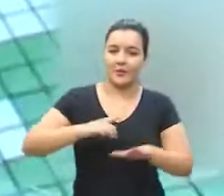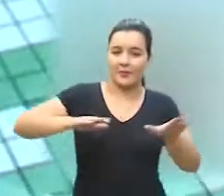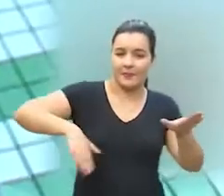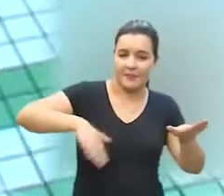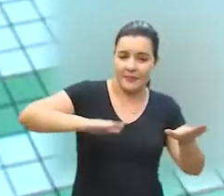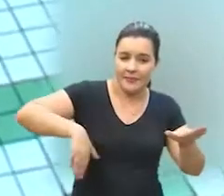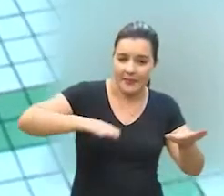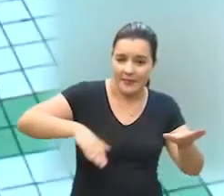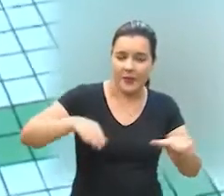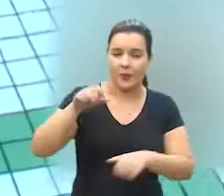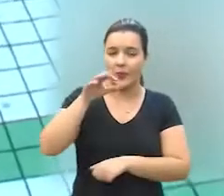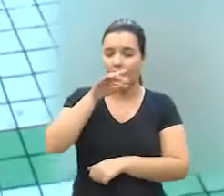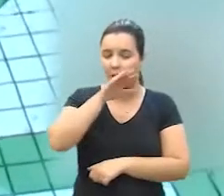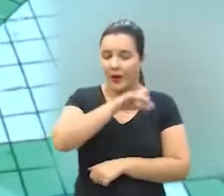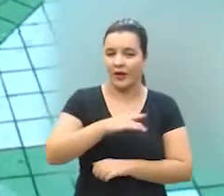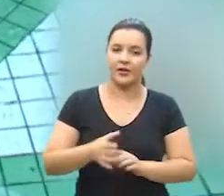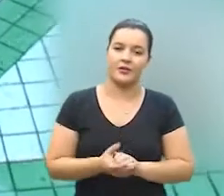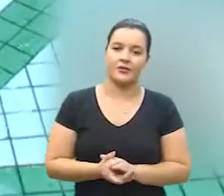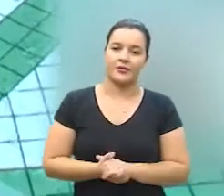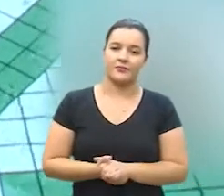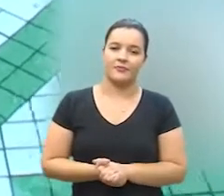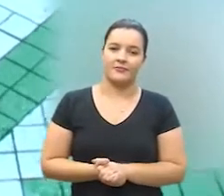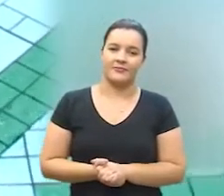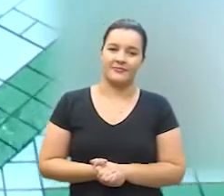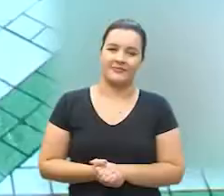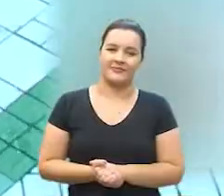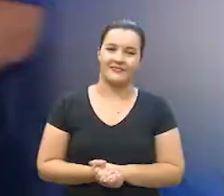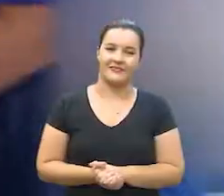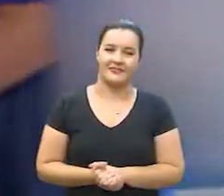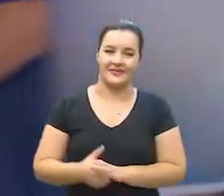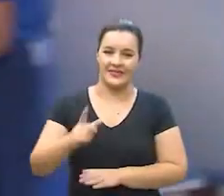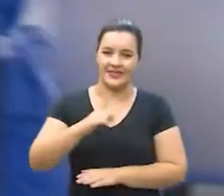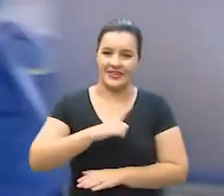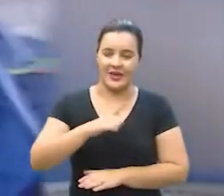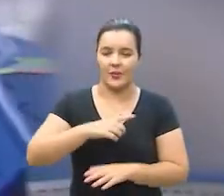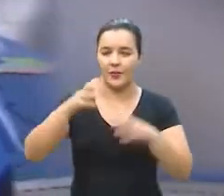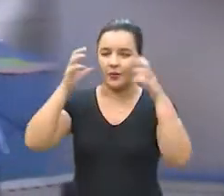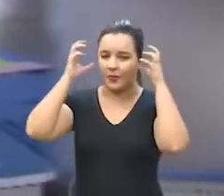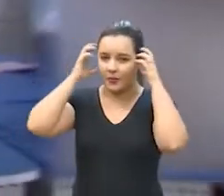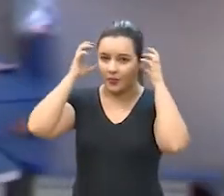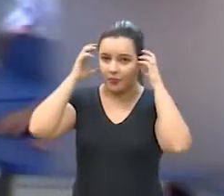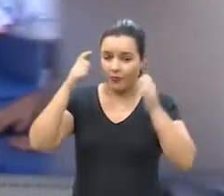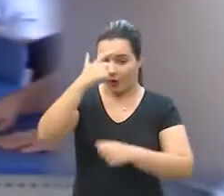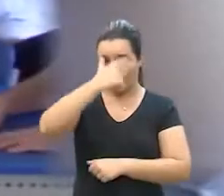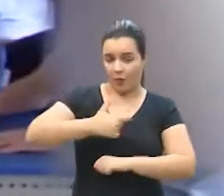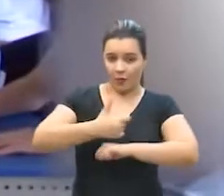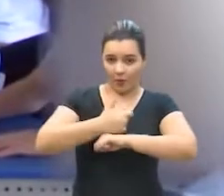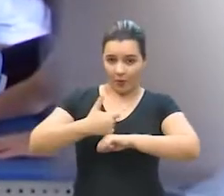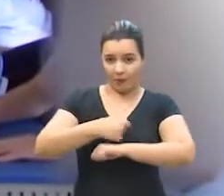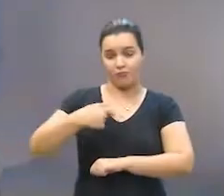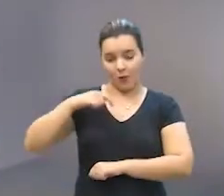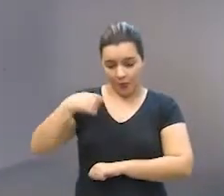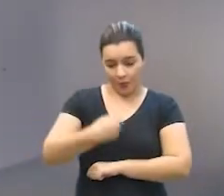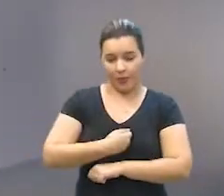piscina aquecida, nós temos fonoaudiologia, eu sou fonoaudióloga,